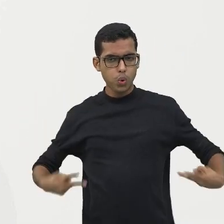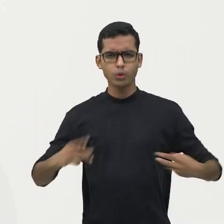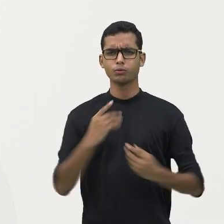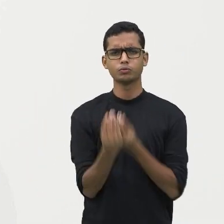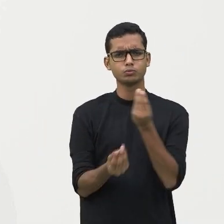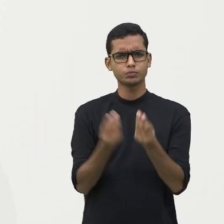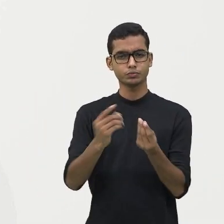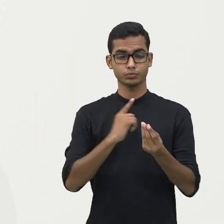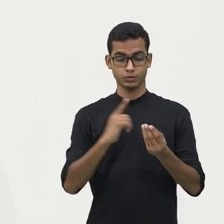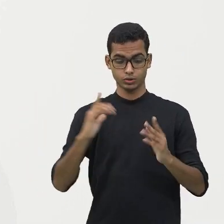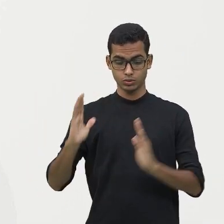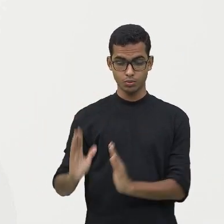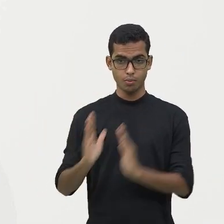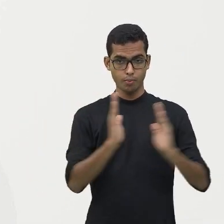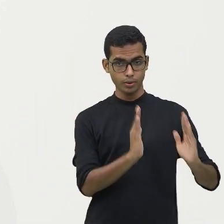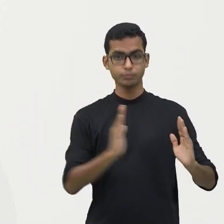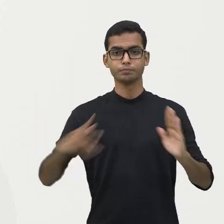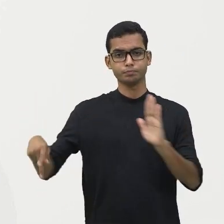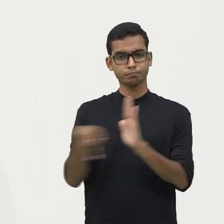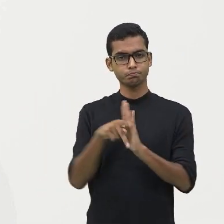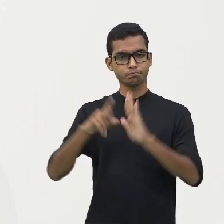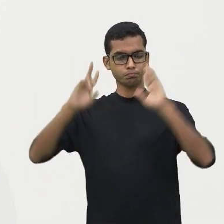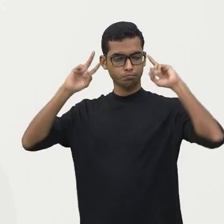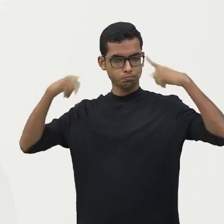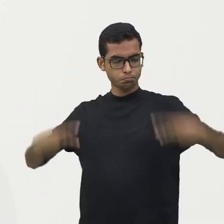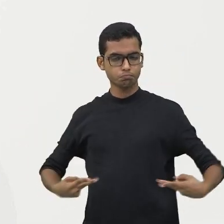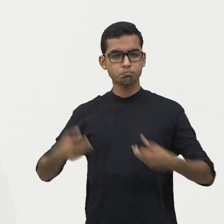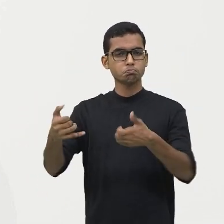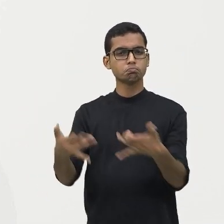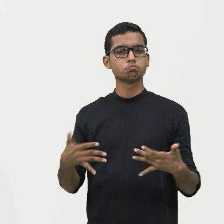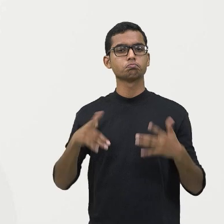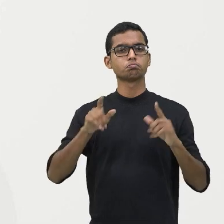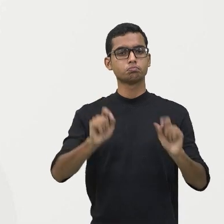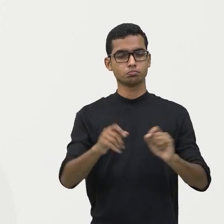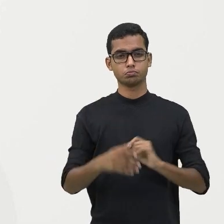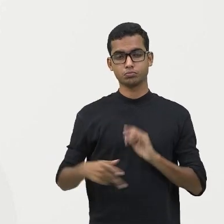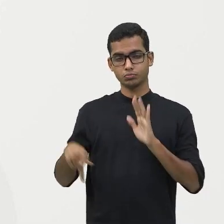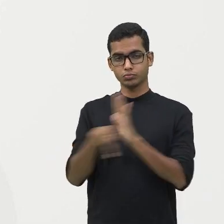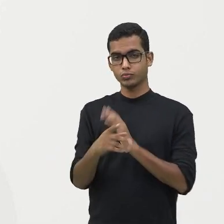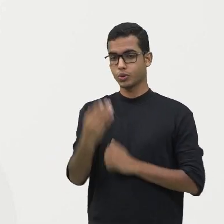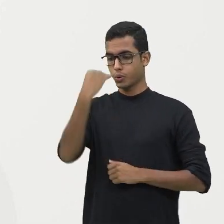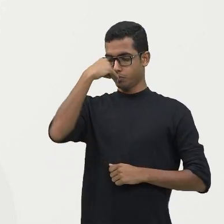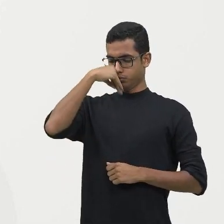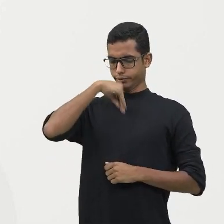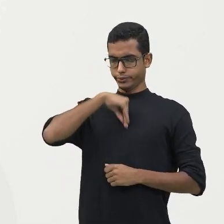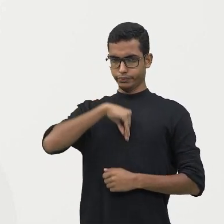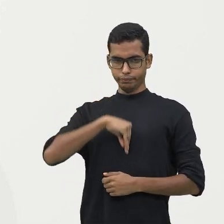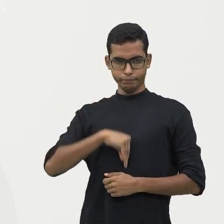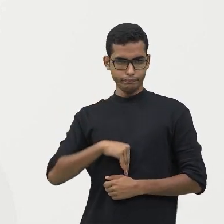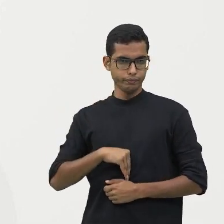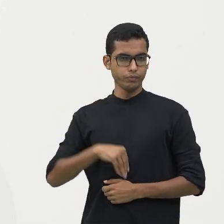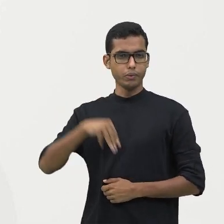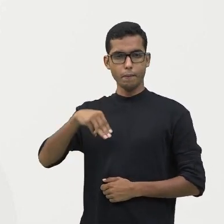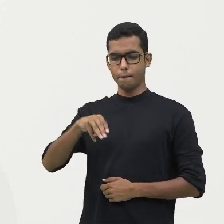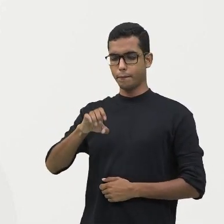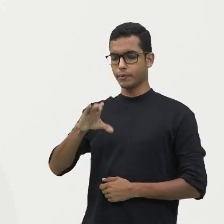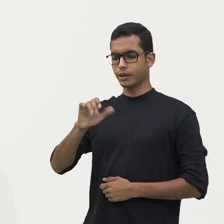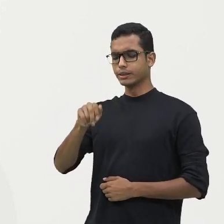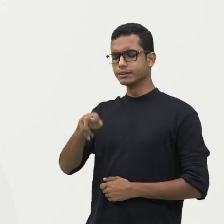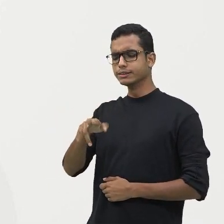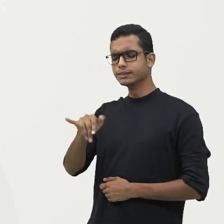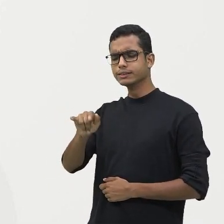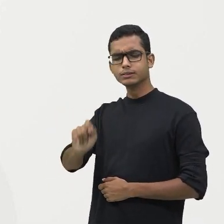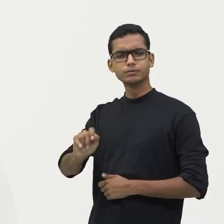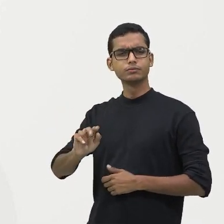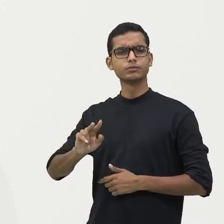duas partes. A gente diz que é uma digestão mecânica, né? Uma digestão mecânica e